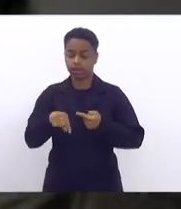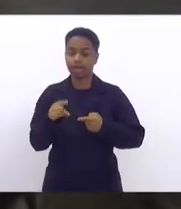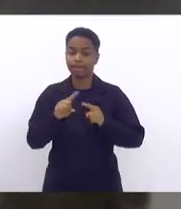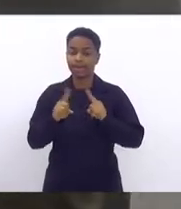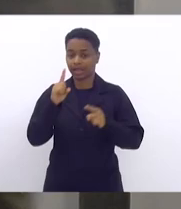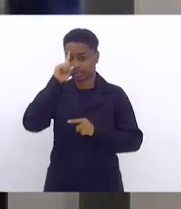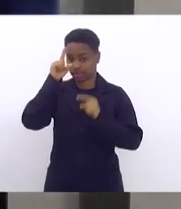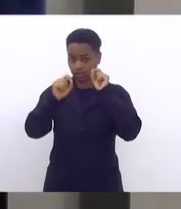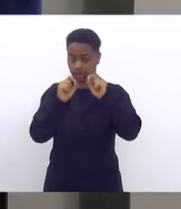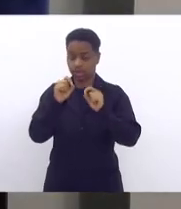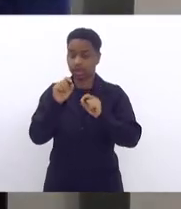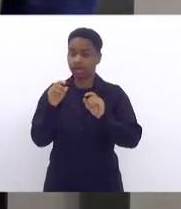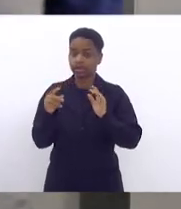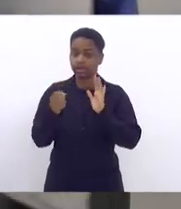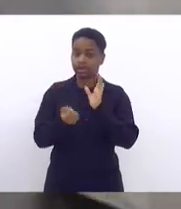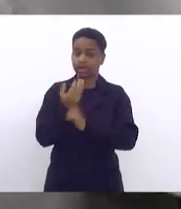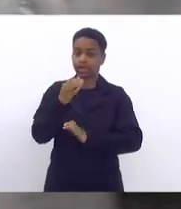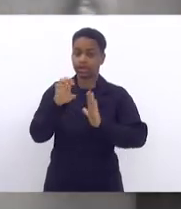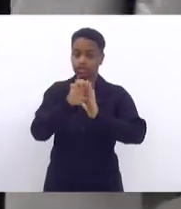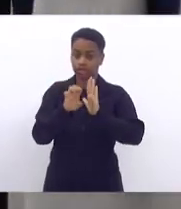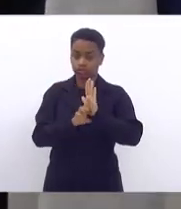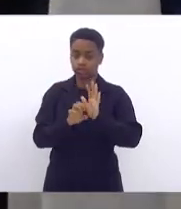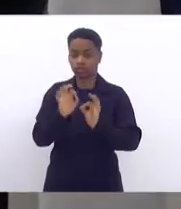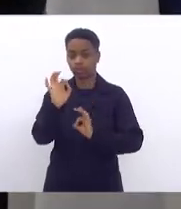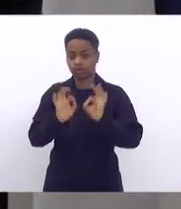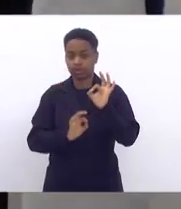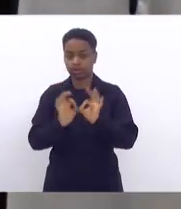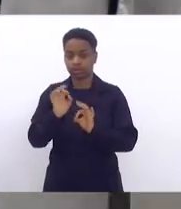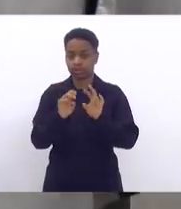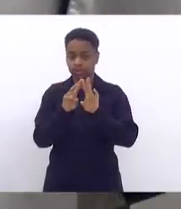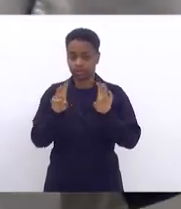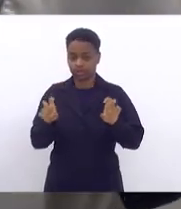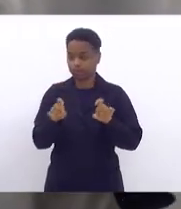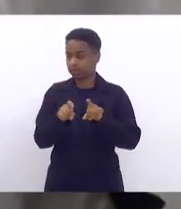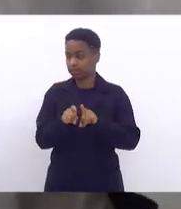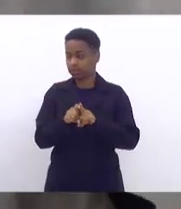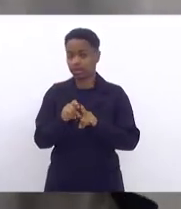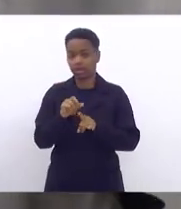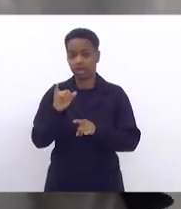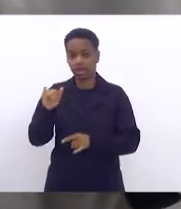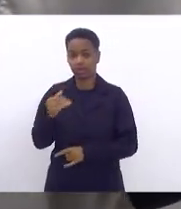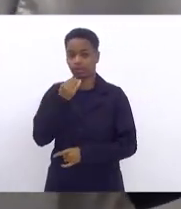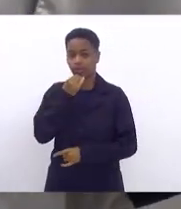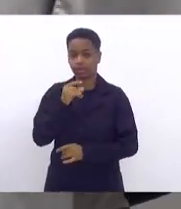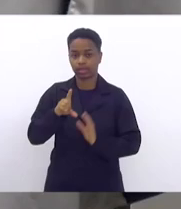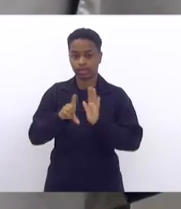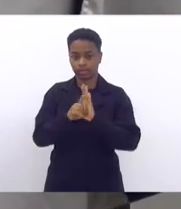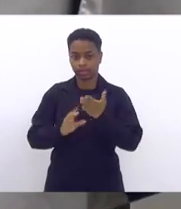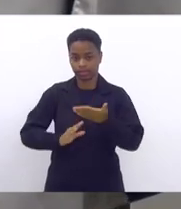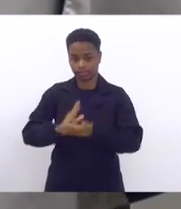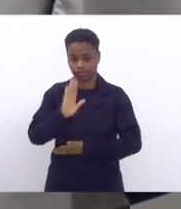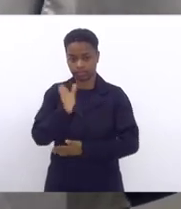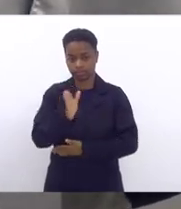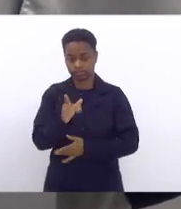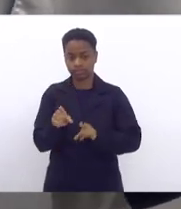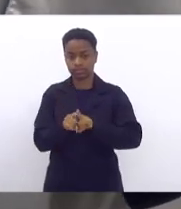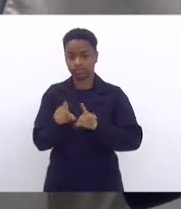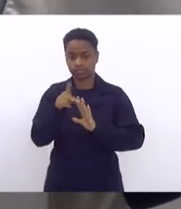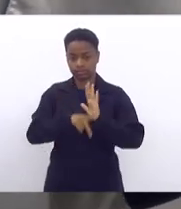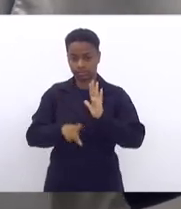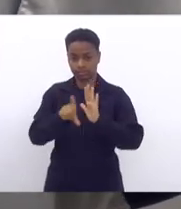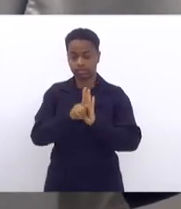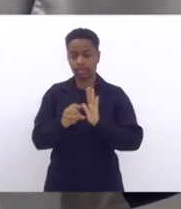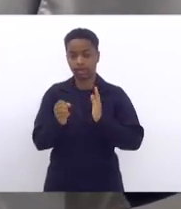estatuto regulamentando essa questão das Blitz, aproveitando boas leis que já foram aprovadas, PLs que foram aprovados, tentar compilar